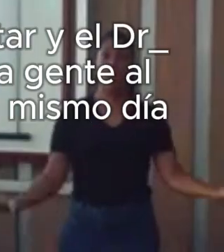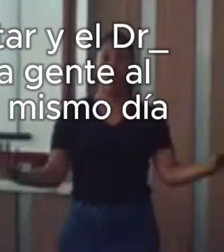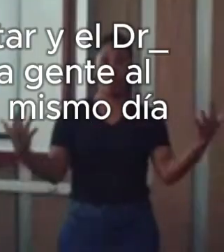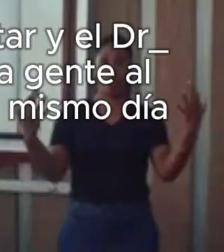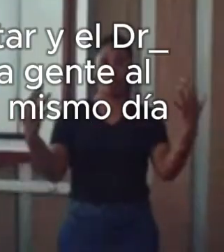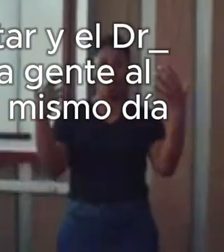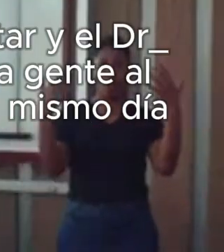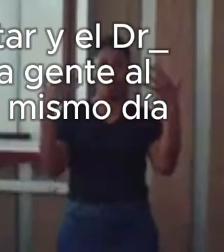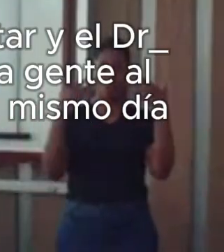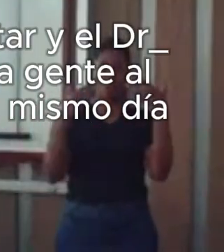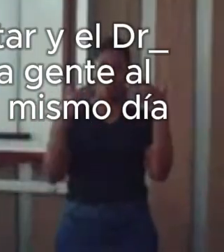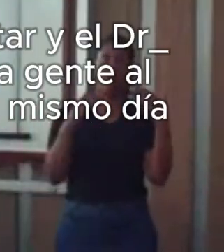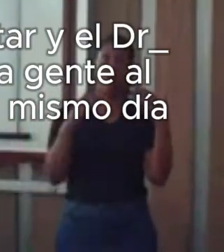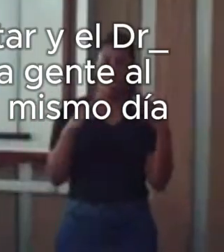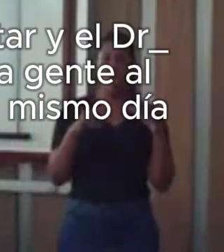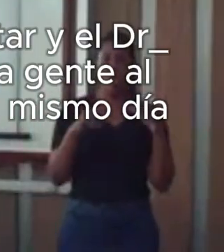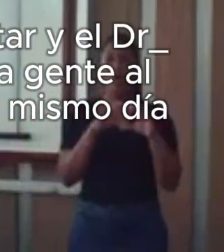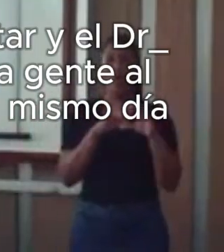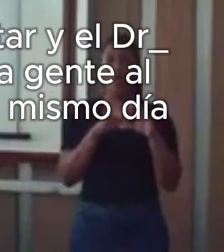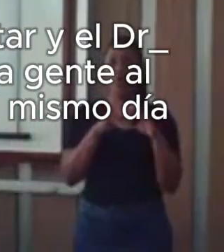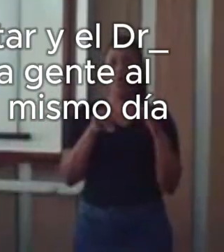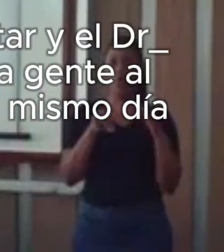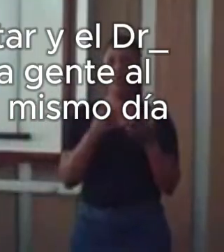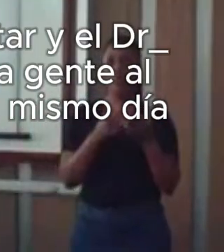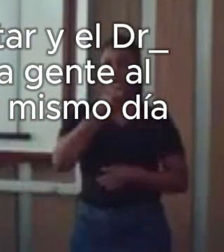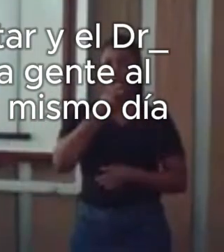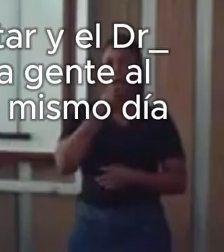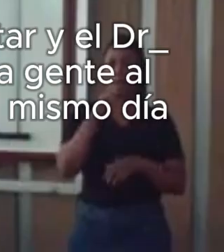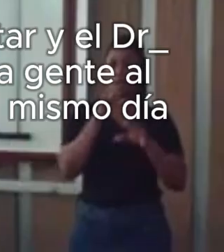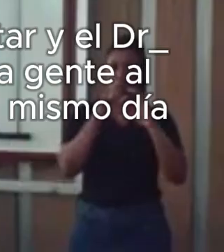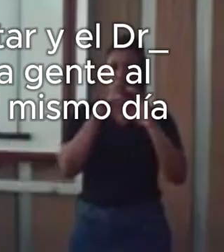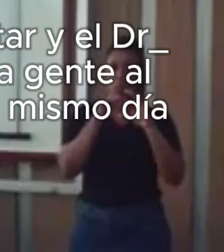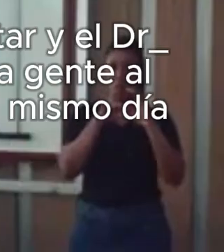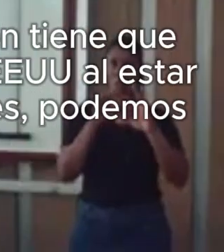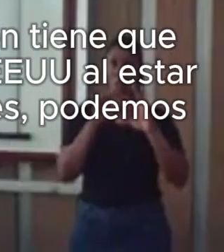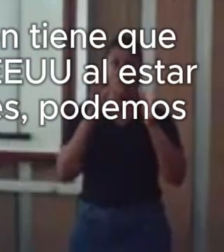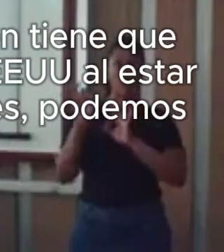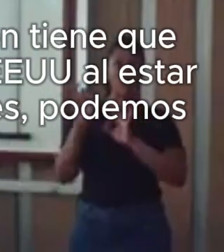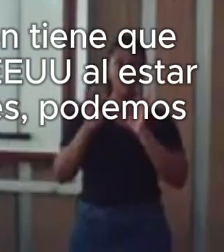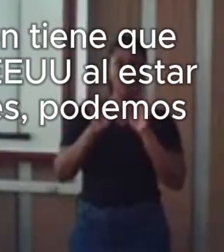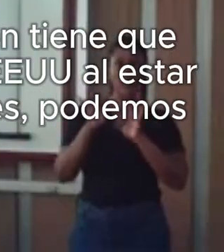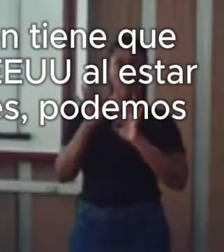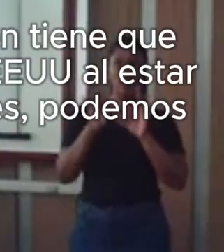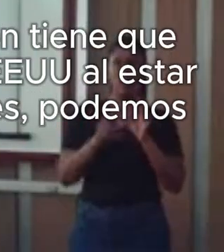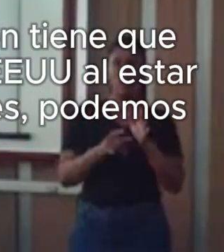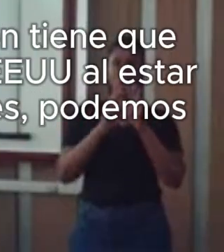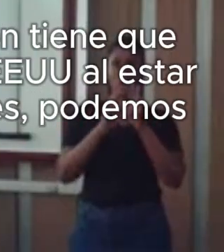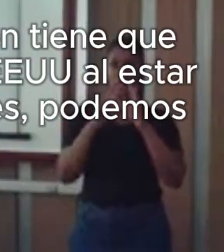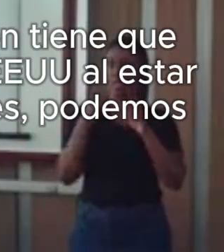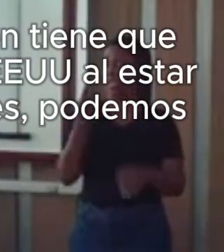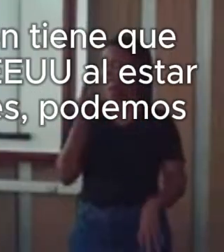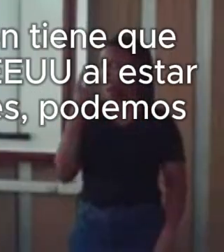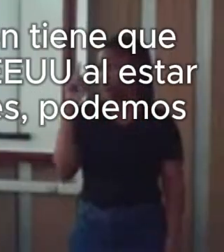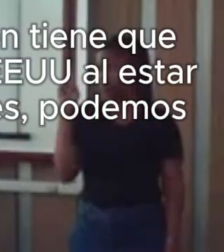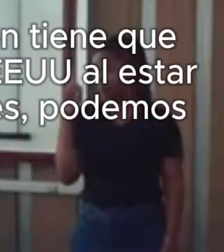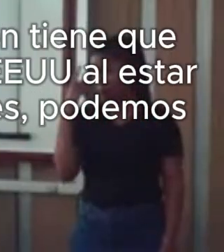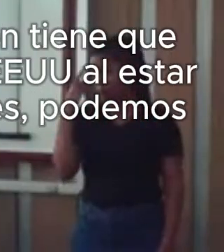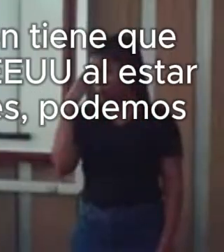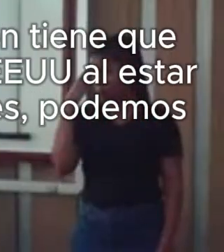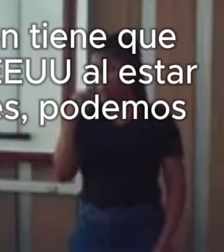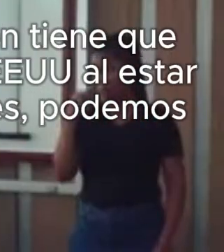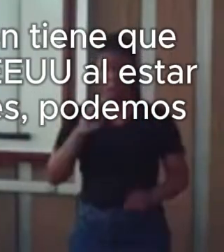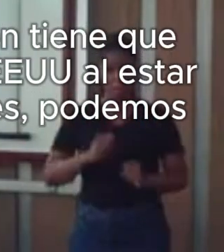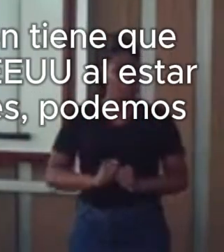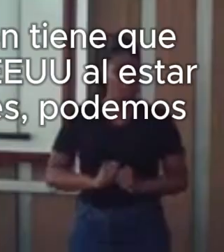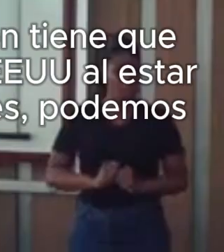estava produzindo o programa antes, e aí saiu tudo no mesmo dia. E, de repente, de um dia para o outro, virou um boom.